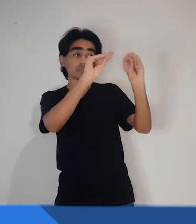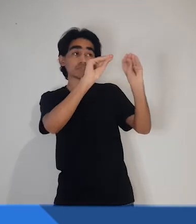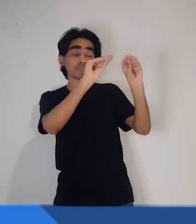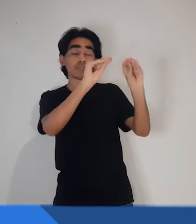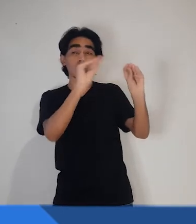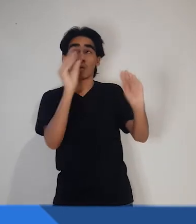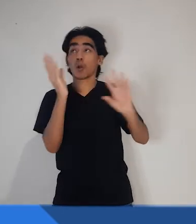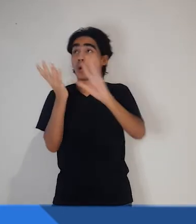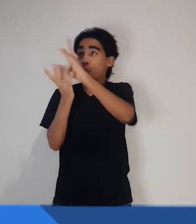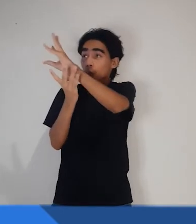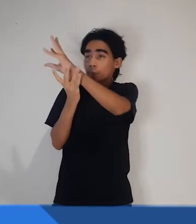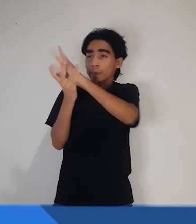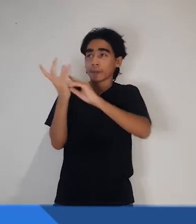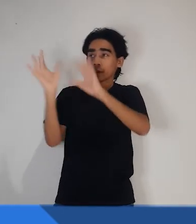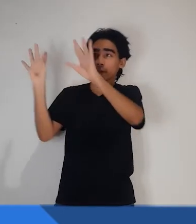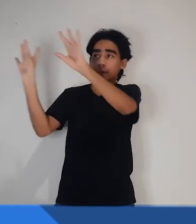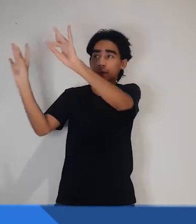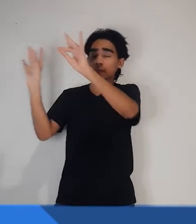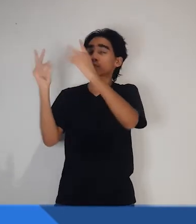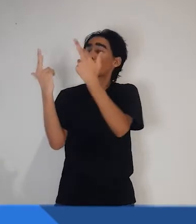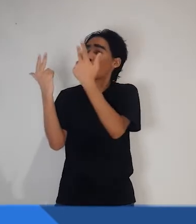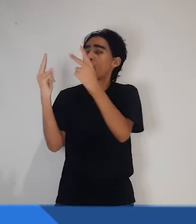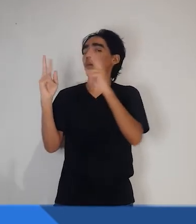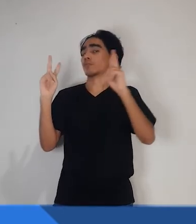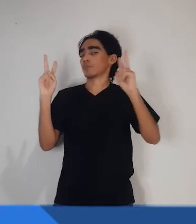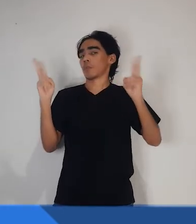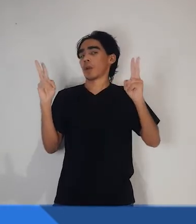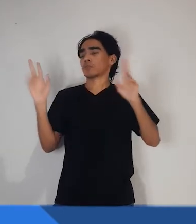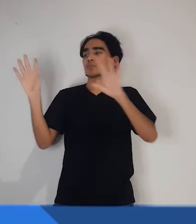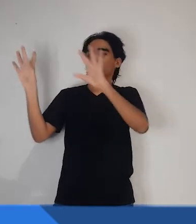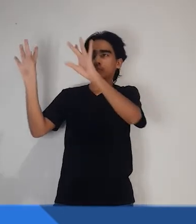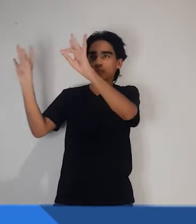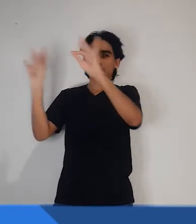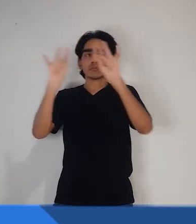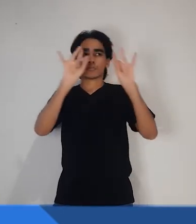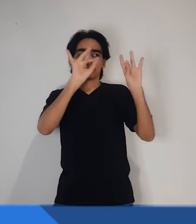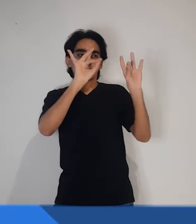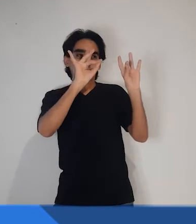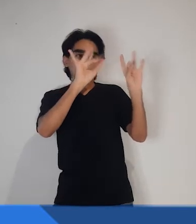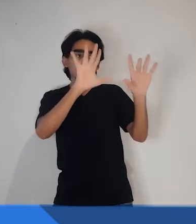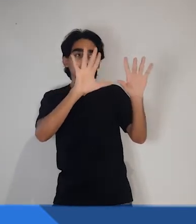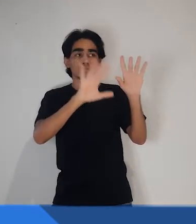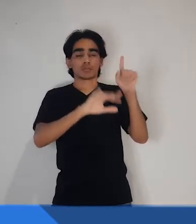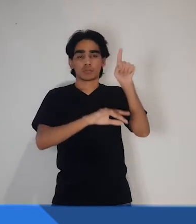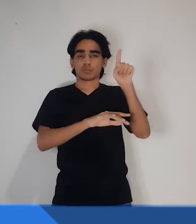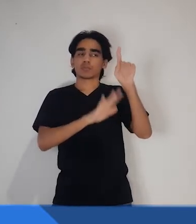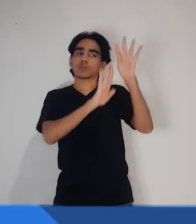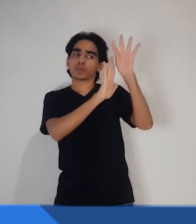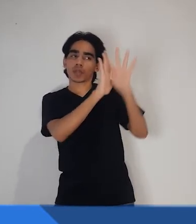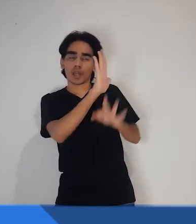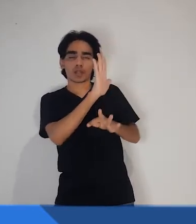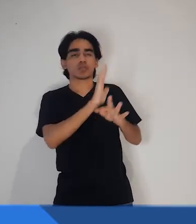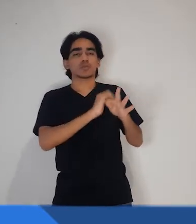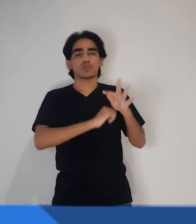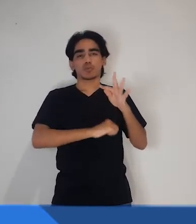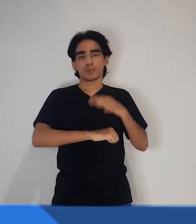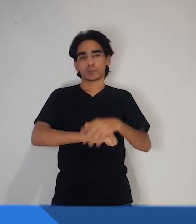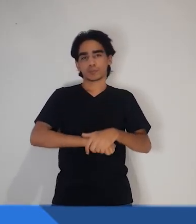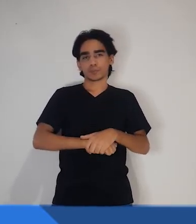copia o texto da questão da mesma forma e coloca aqui no campo texto da questão.